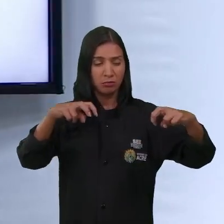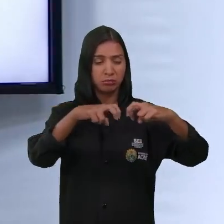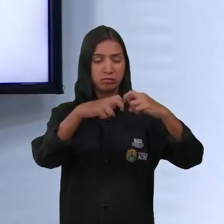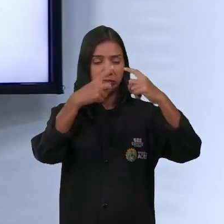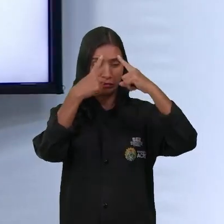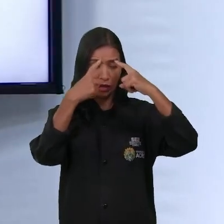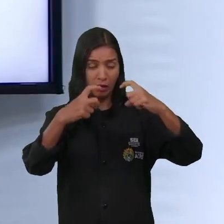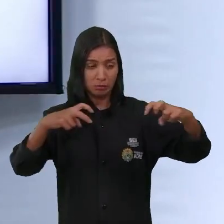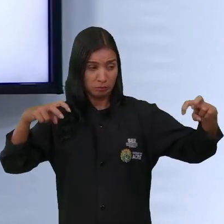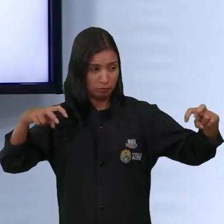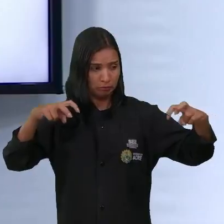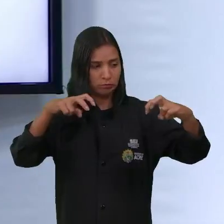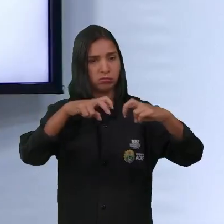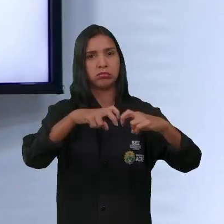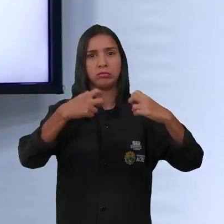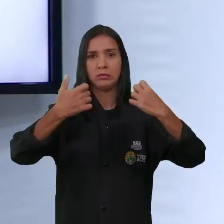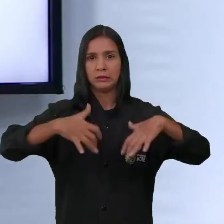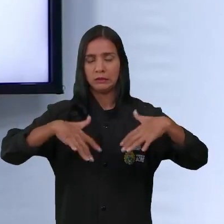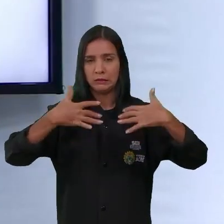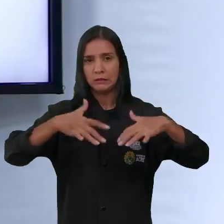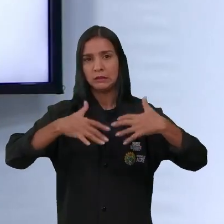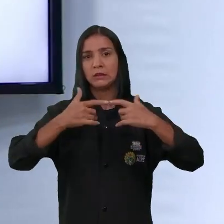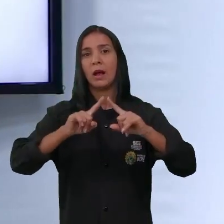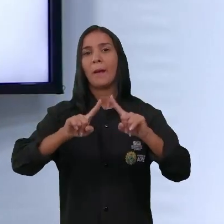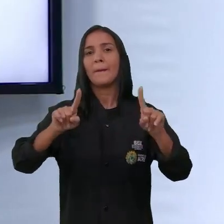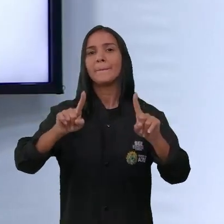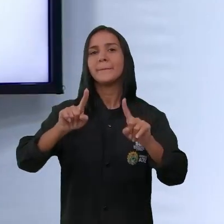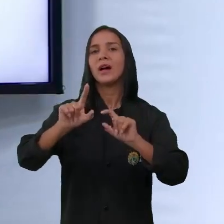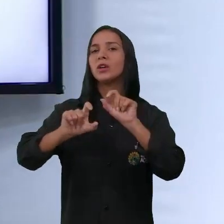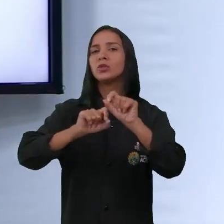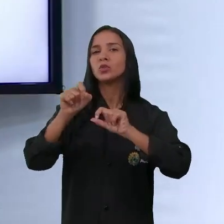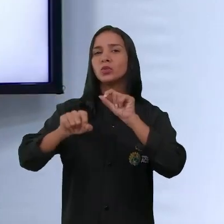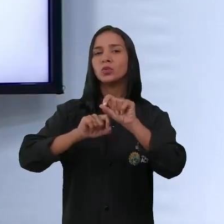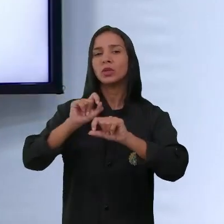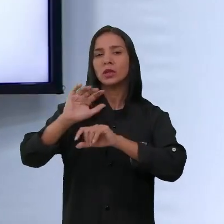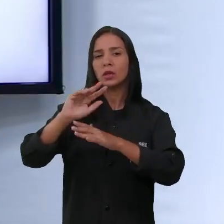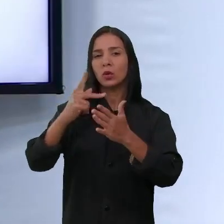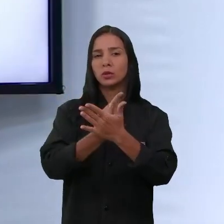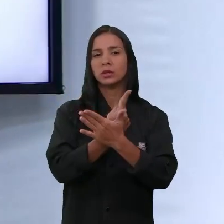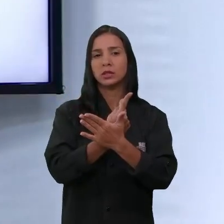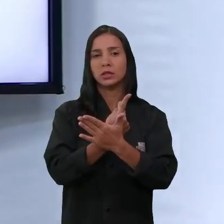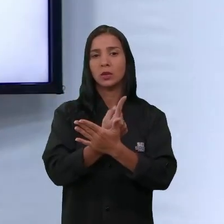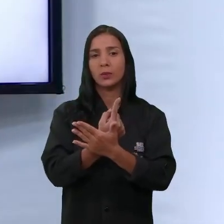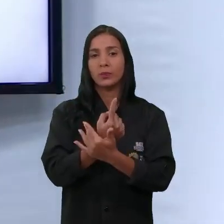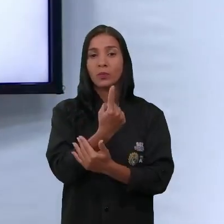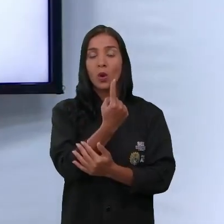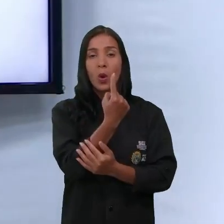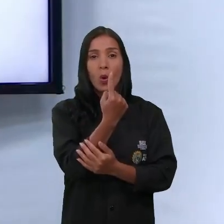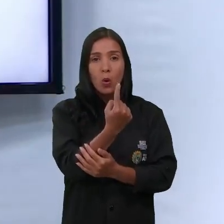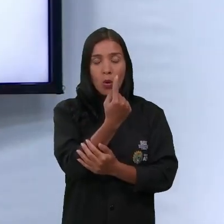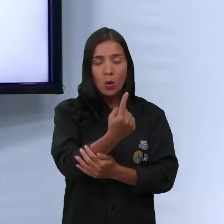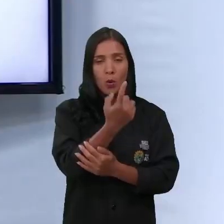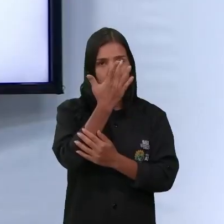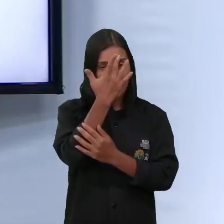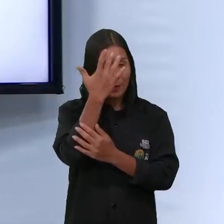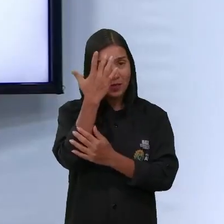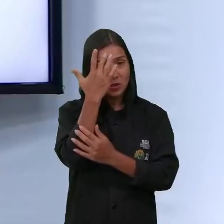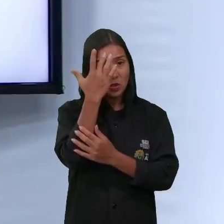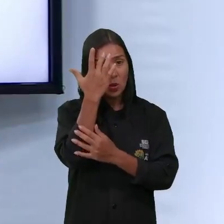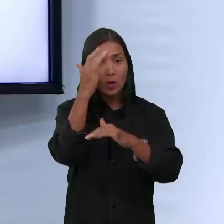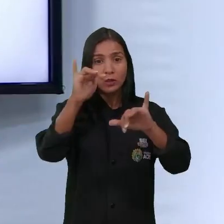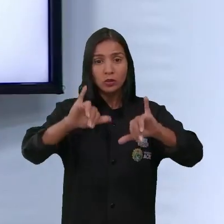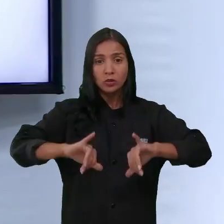das lesões principais, digamos assim, é a perca da capacidade motora, em que